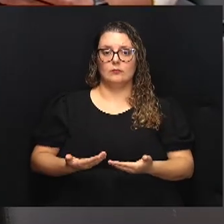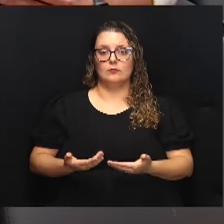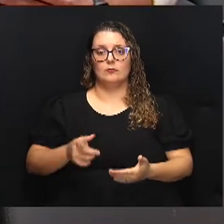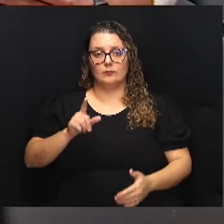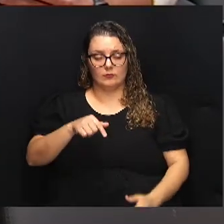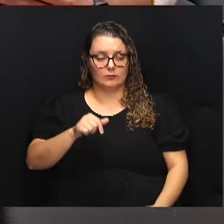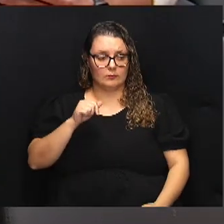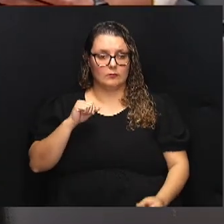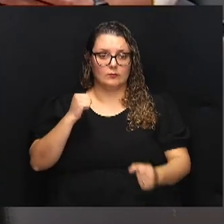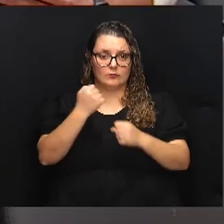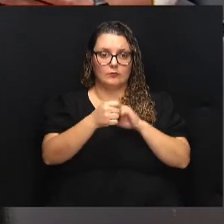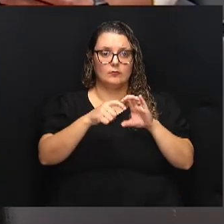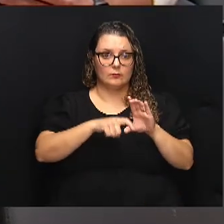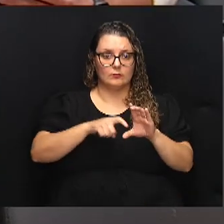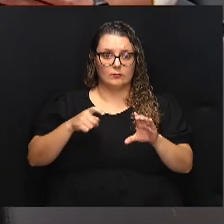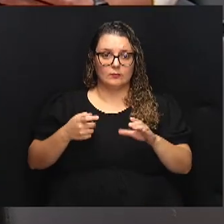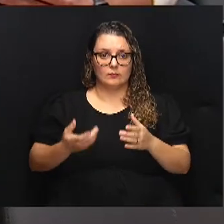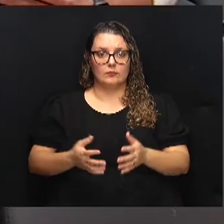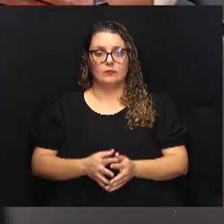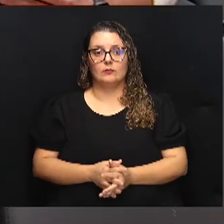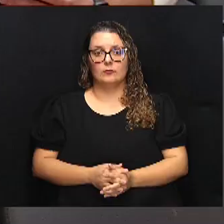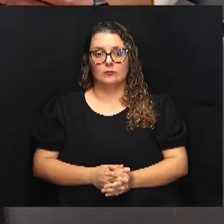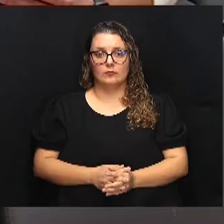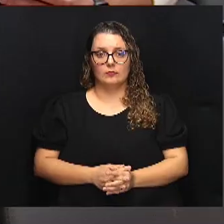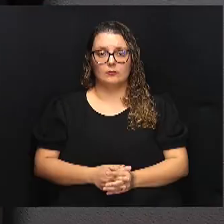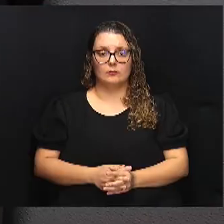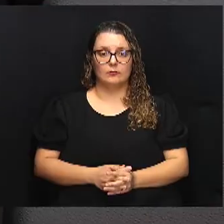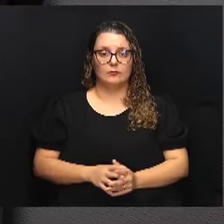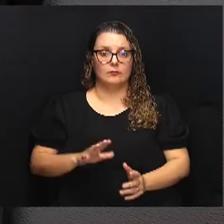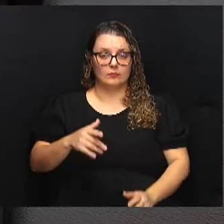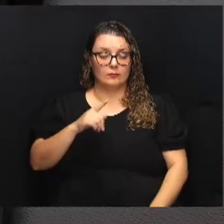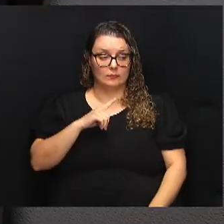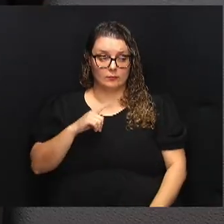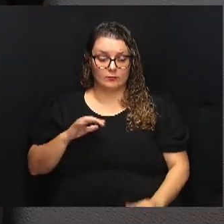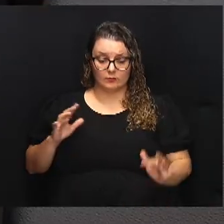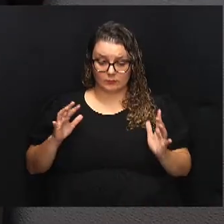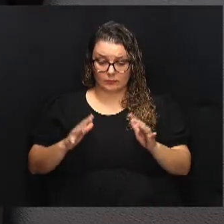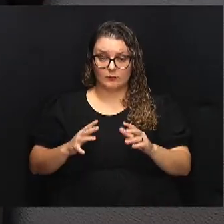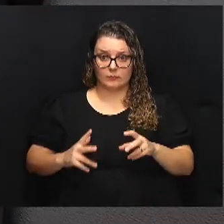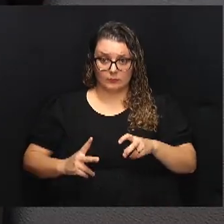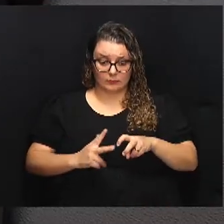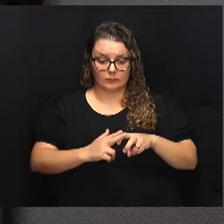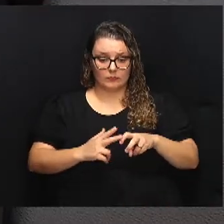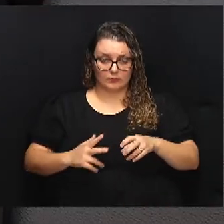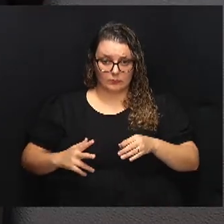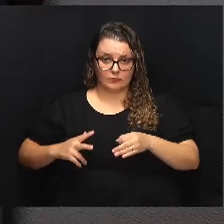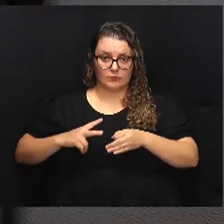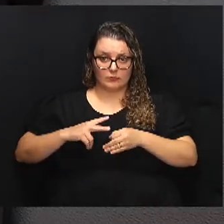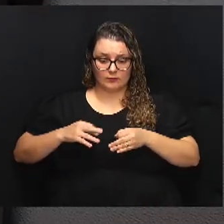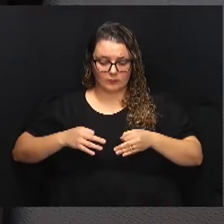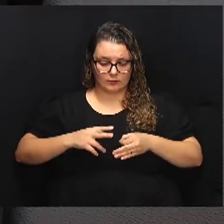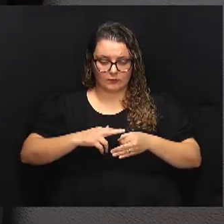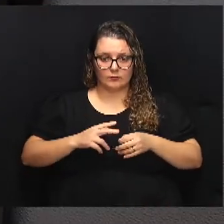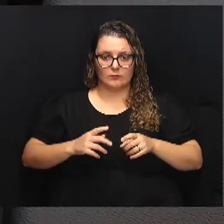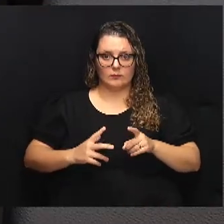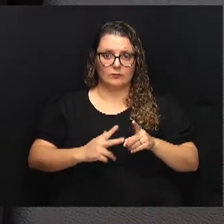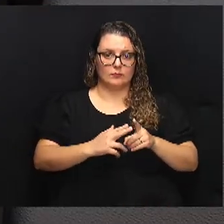as protetoras. Então, e assim, quando tem um mutirão de castração que a prefeitura realiza, às vezes é um pouco